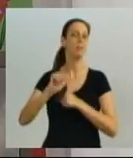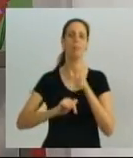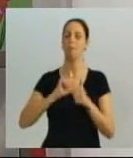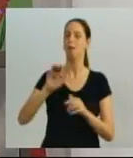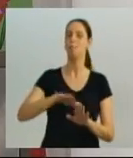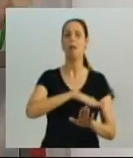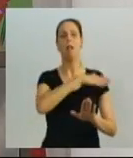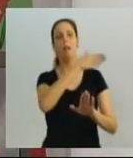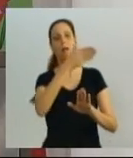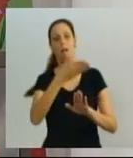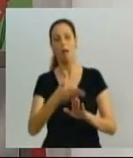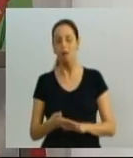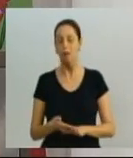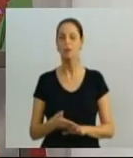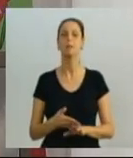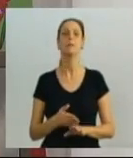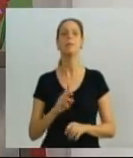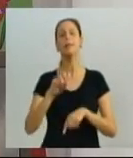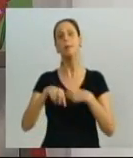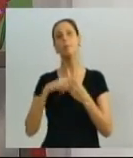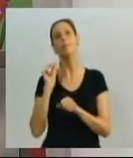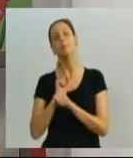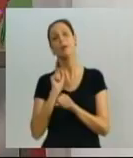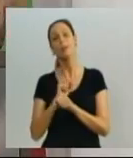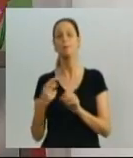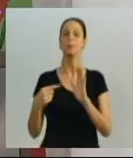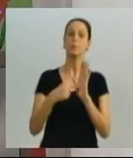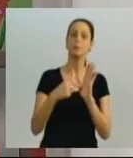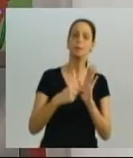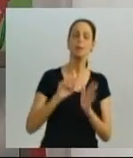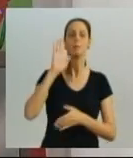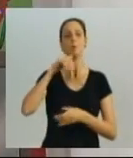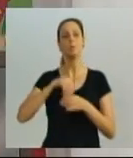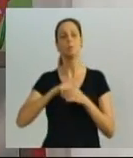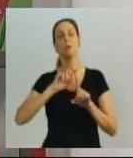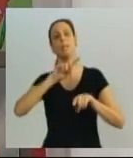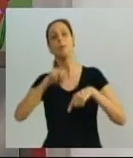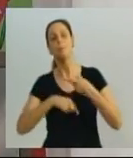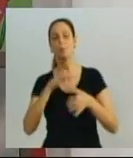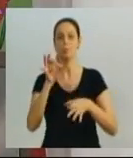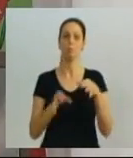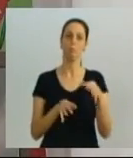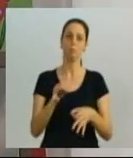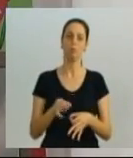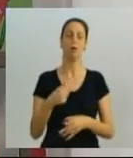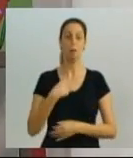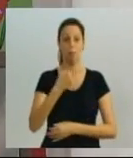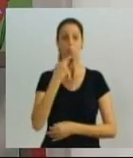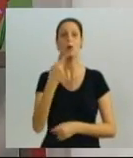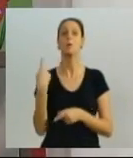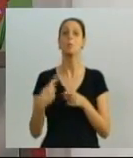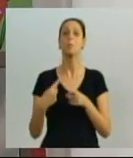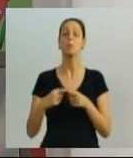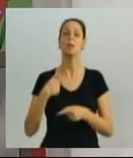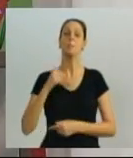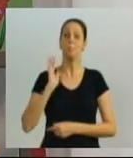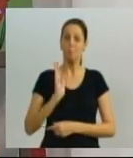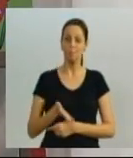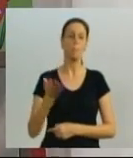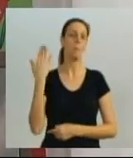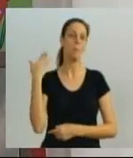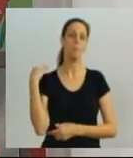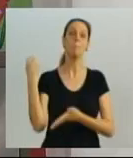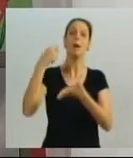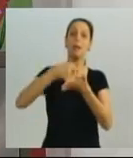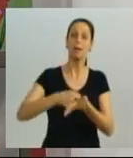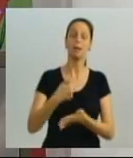inteirinha, esperaria uma denúncia de algum candidato para depois andar na frente e julgar. Eu digo isso porque eu paguei